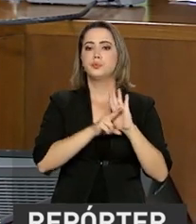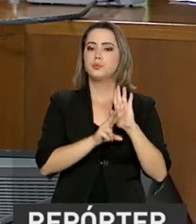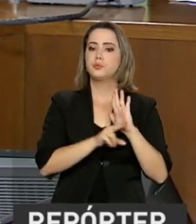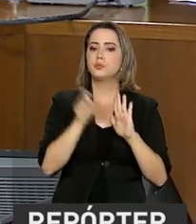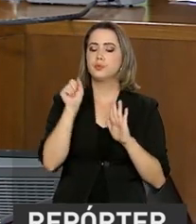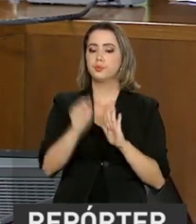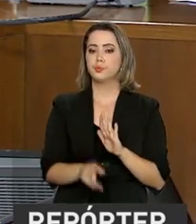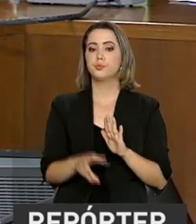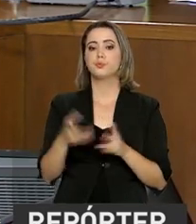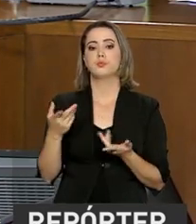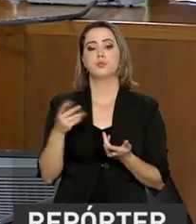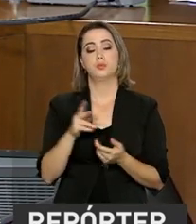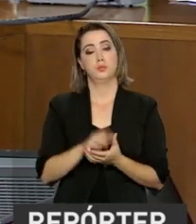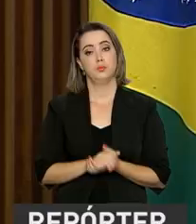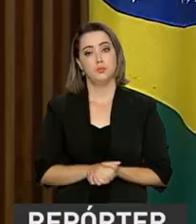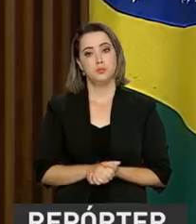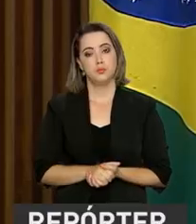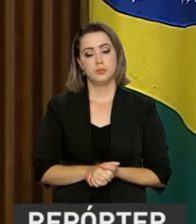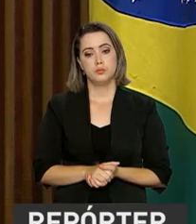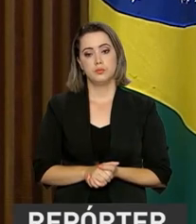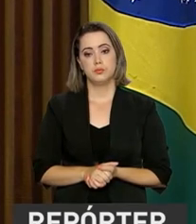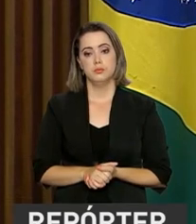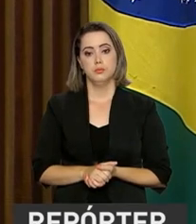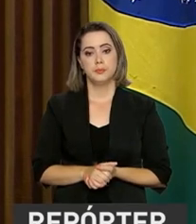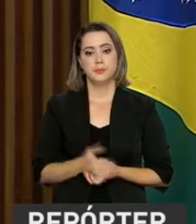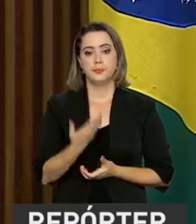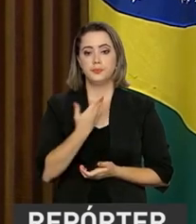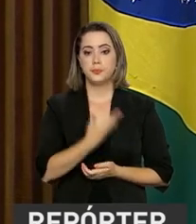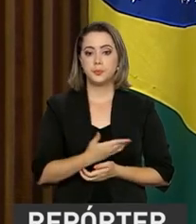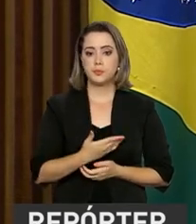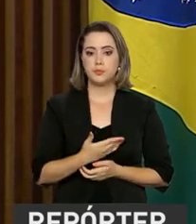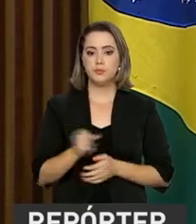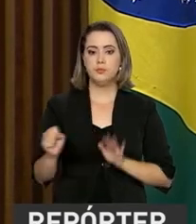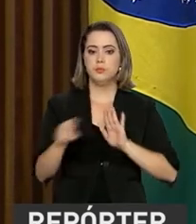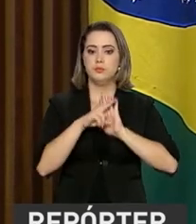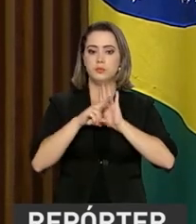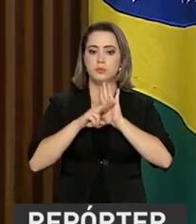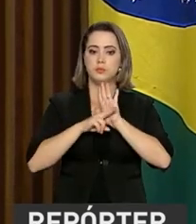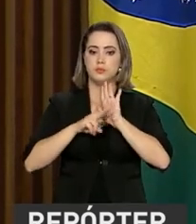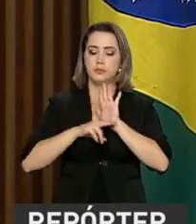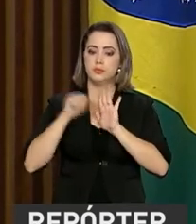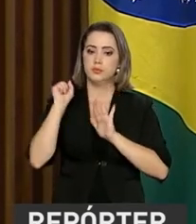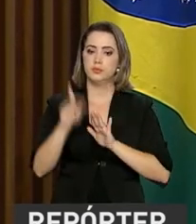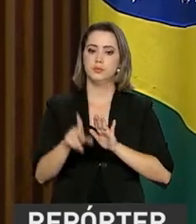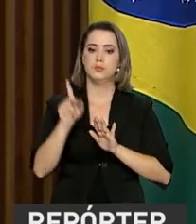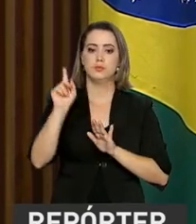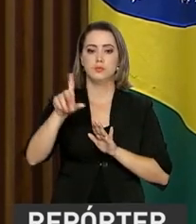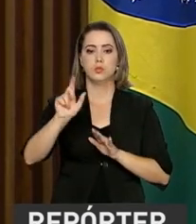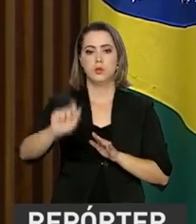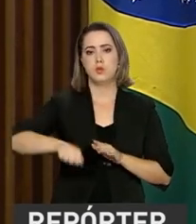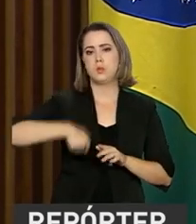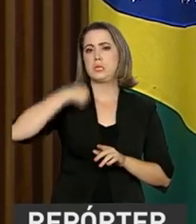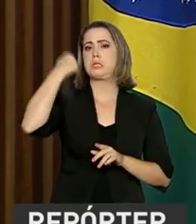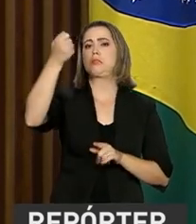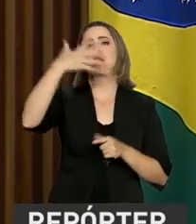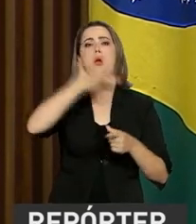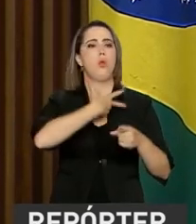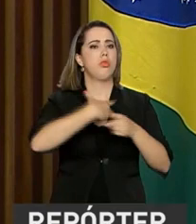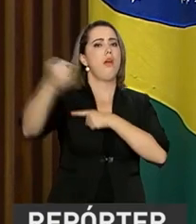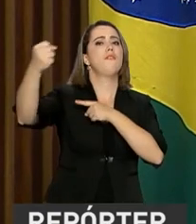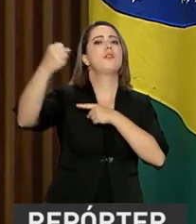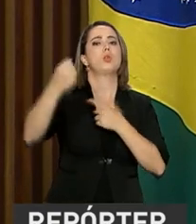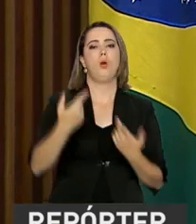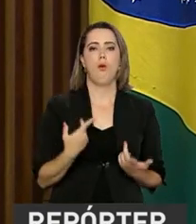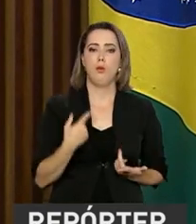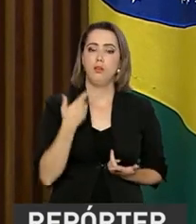no sistema Previdenciário a reforma da Previdência passou o símbolo digamos assim da Vitória ou